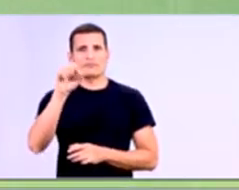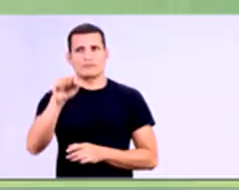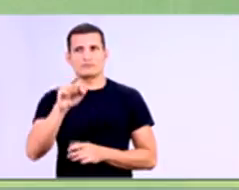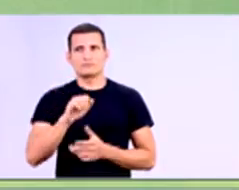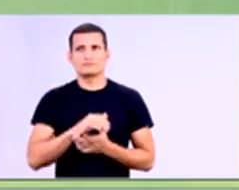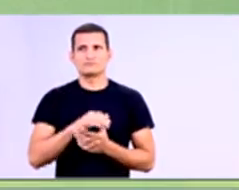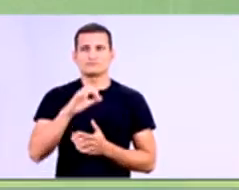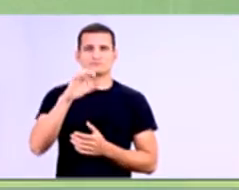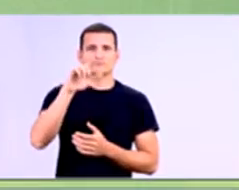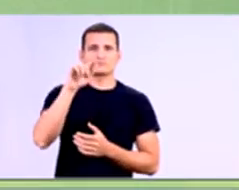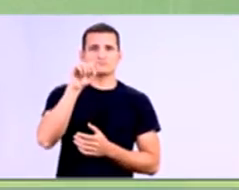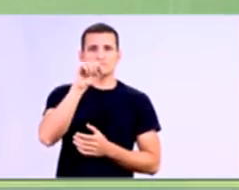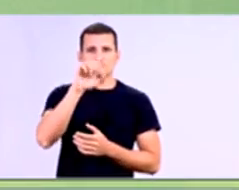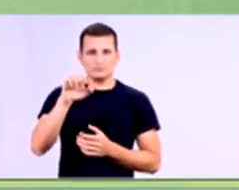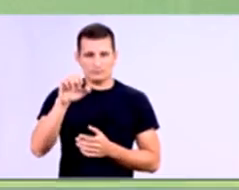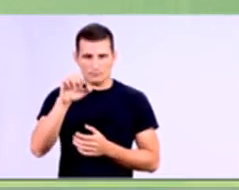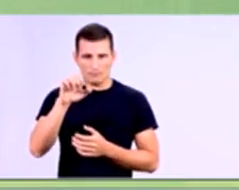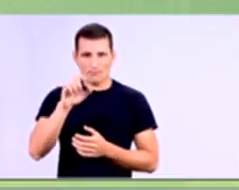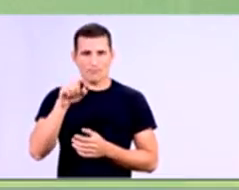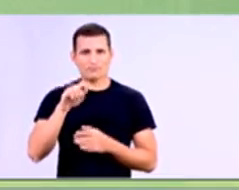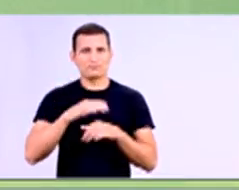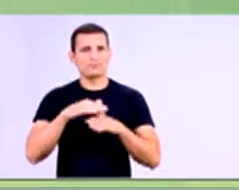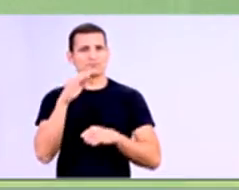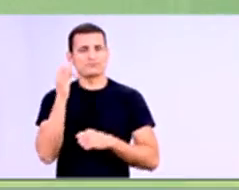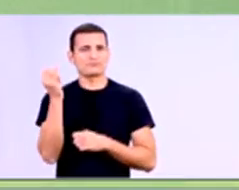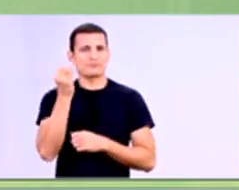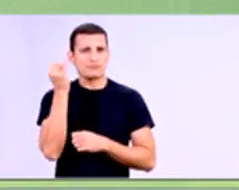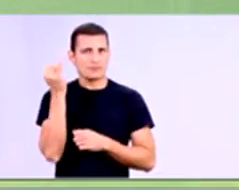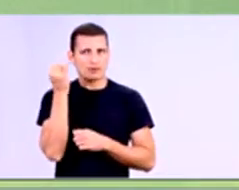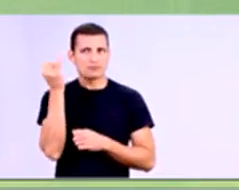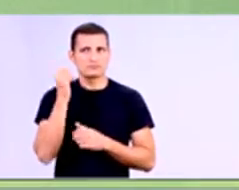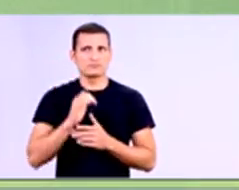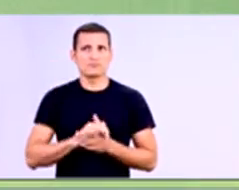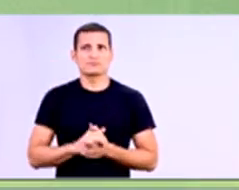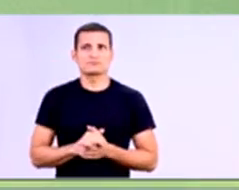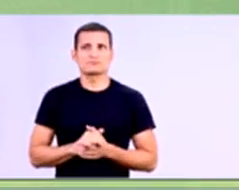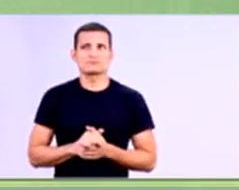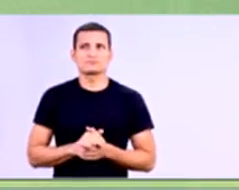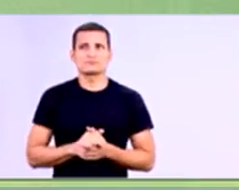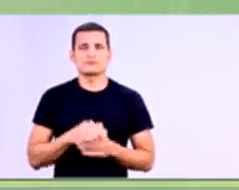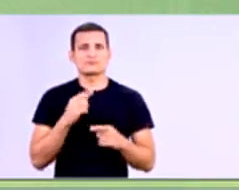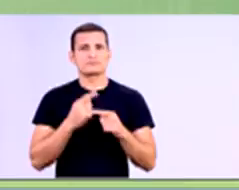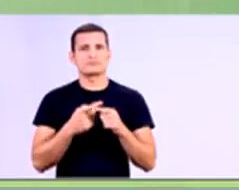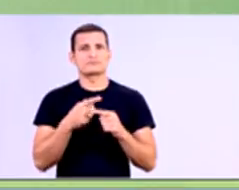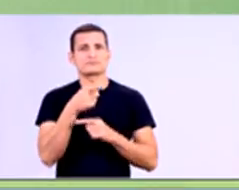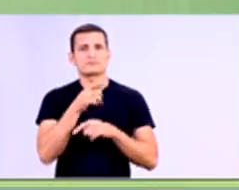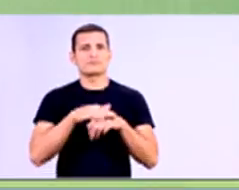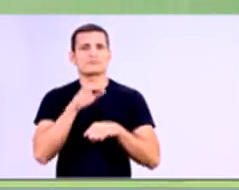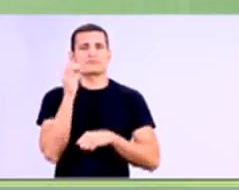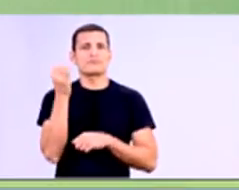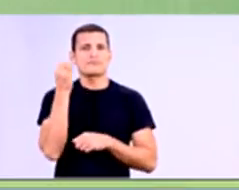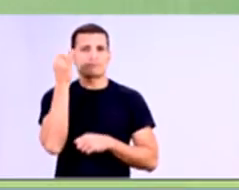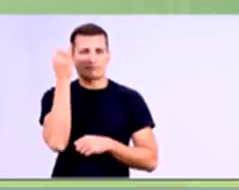Diagrama de classe. Como eu falei, é o diagrama mais importante. Por que ele é o diagrama